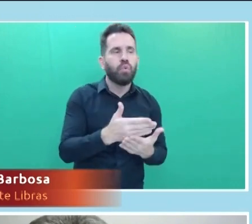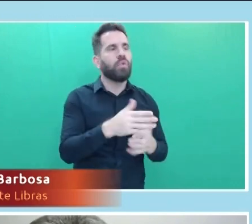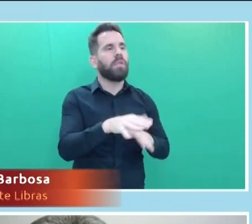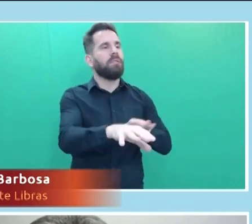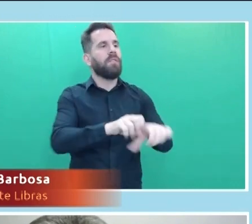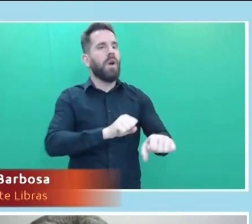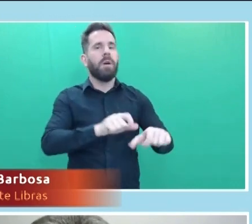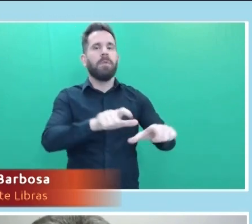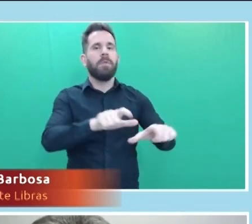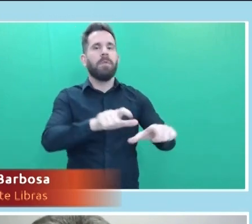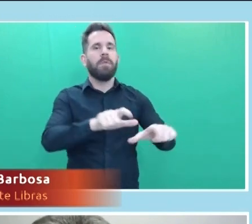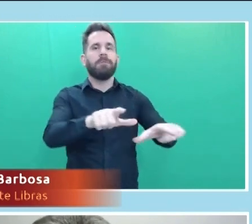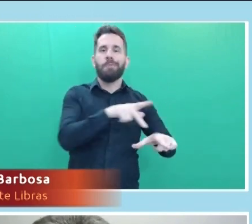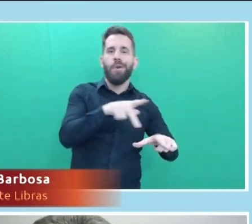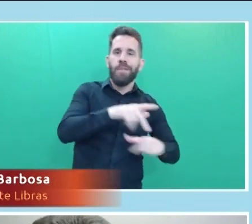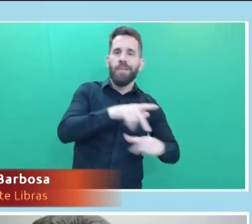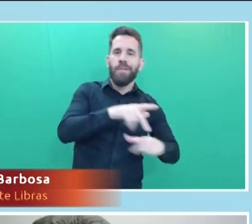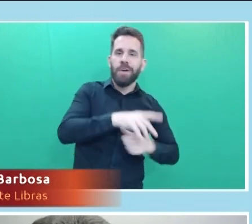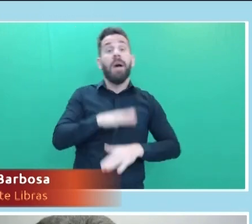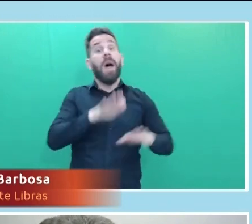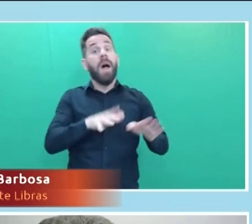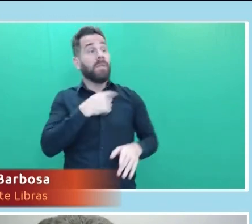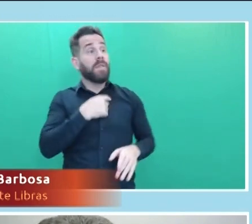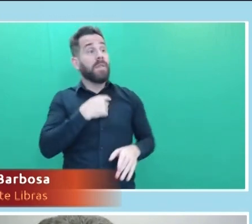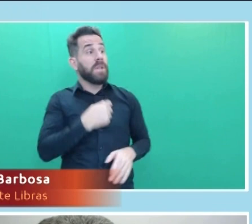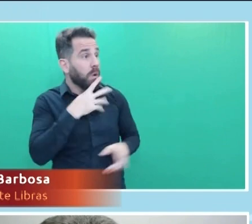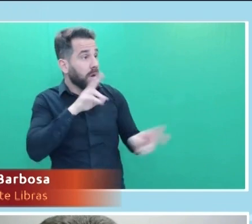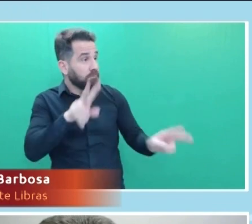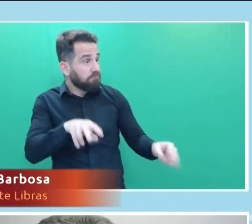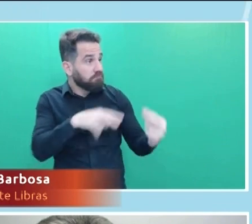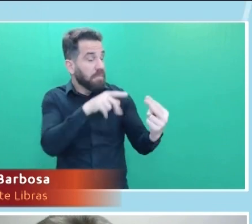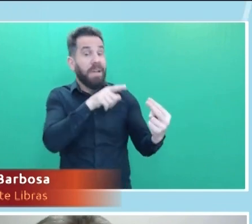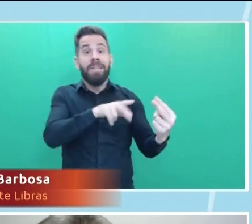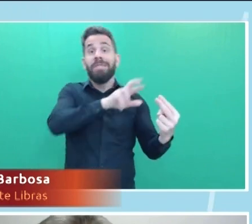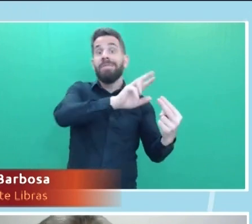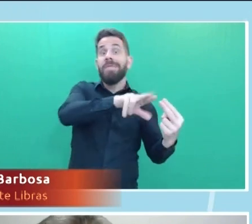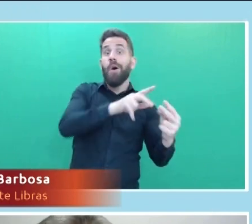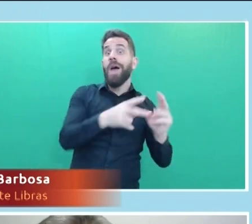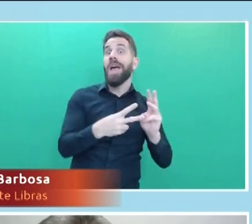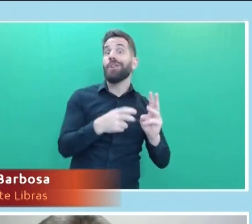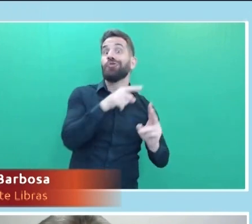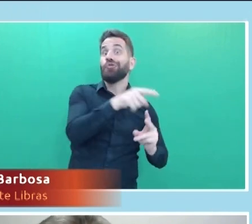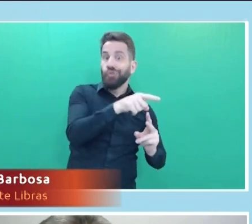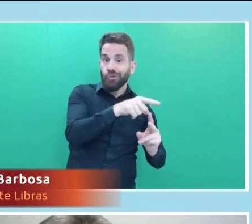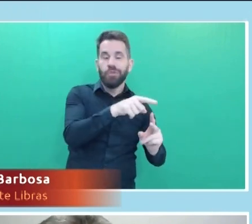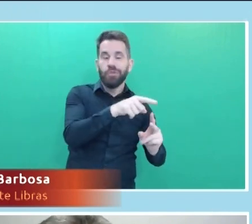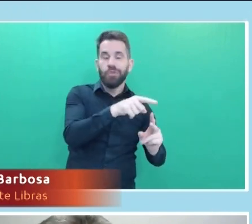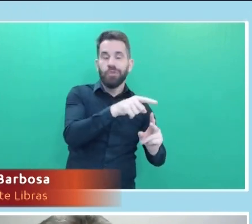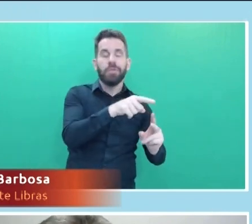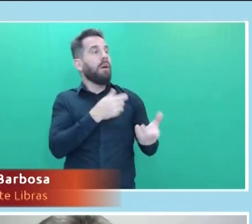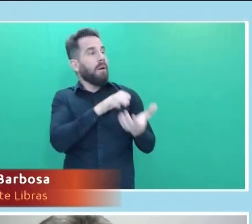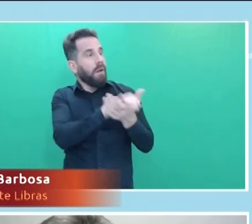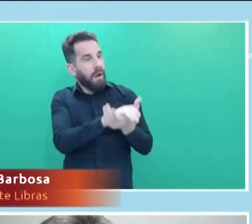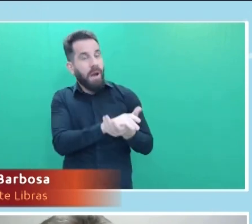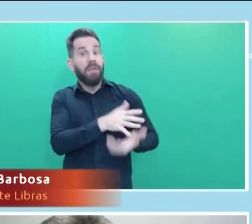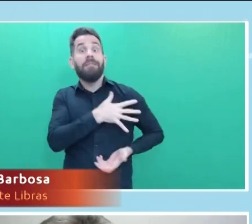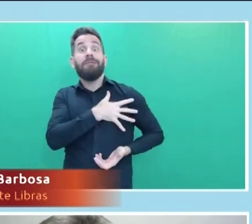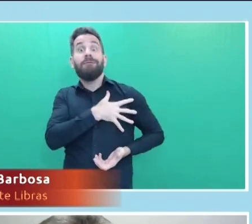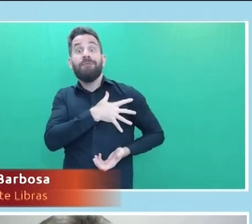se casa, os filhos nascem como descendente de índio, de não indígena,